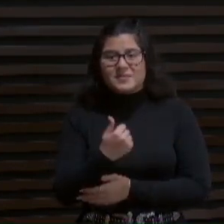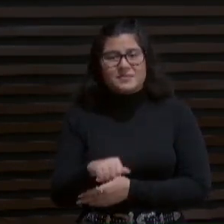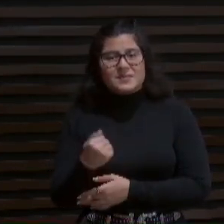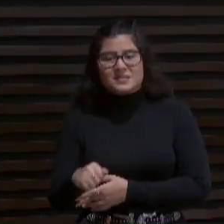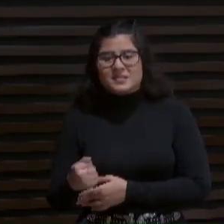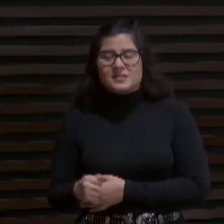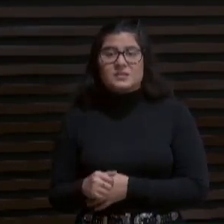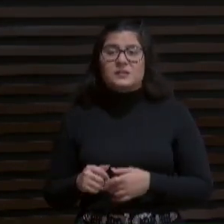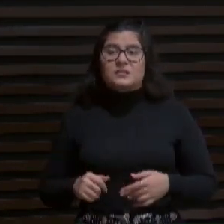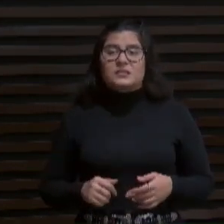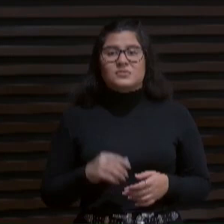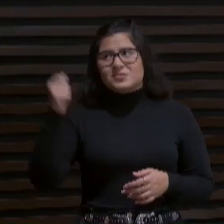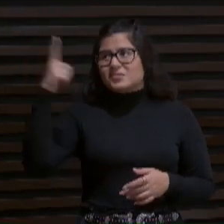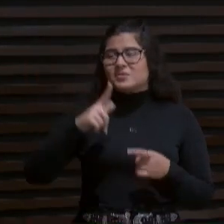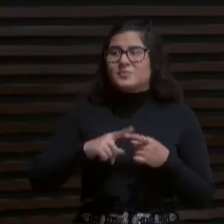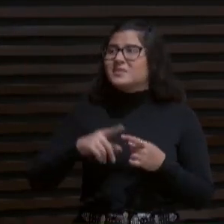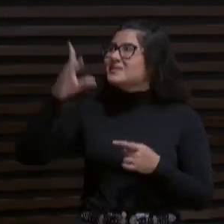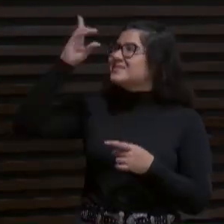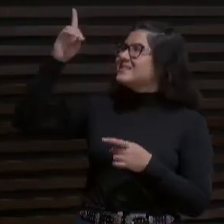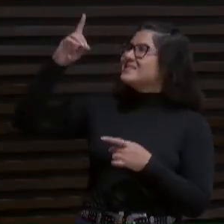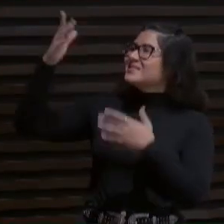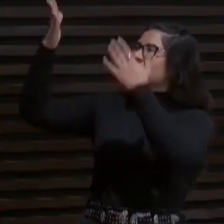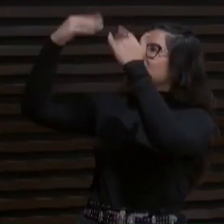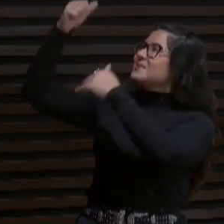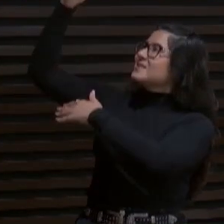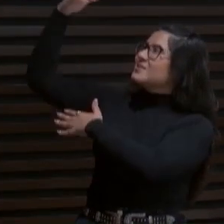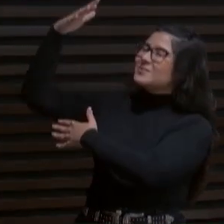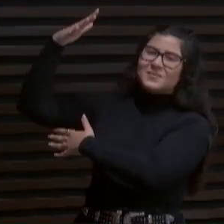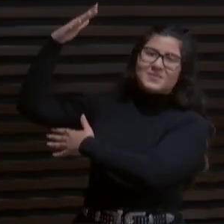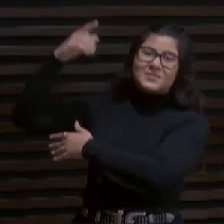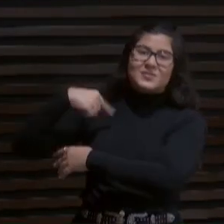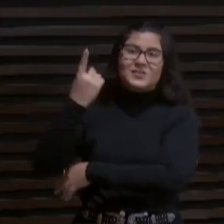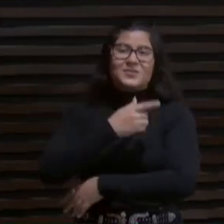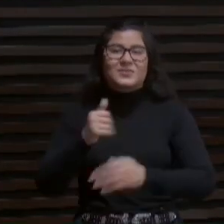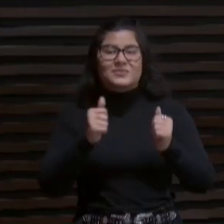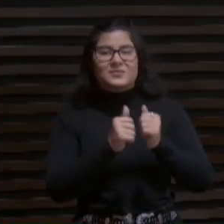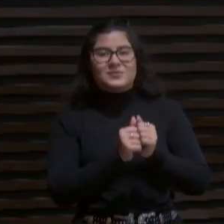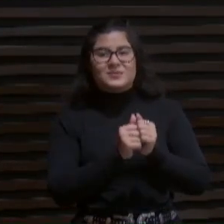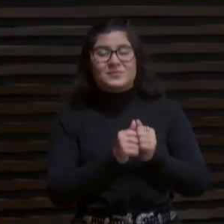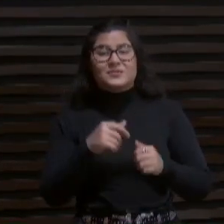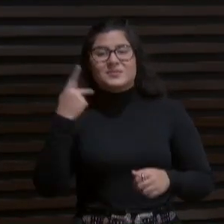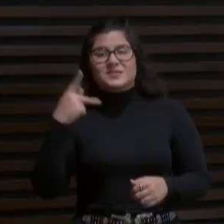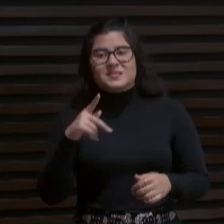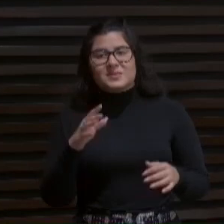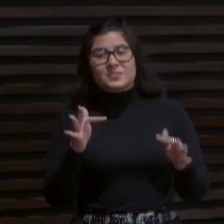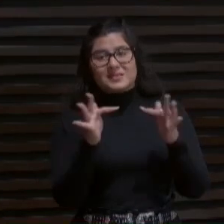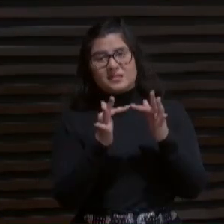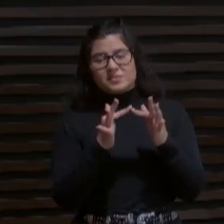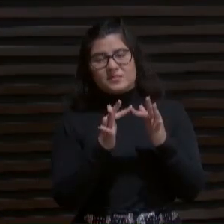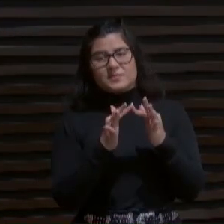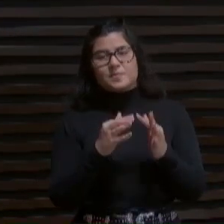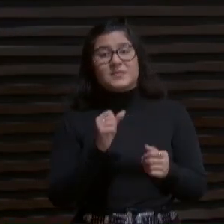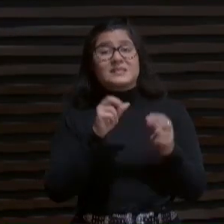Porque dele nós receberemos a luz. Nós estaremos com Ele no seu tempo. E essa deve ser